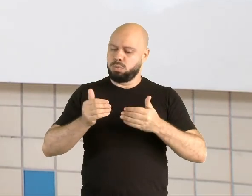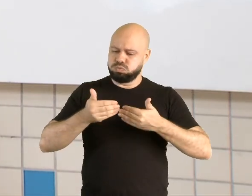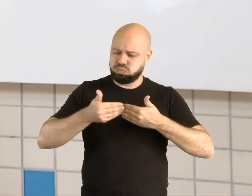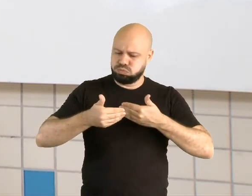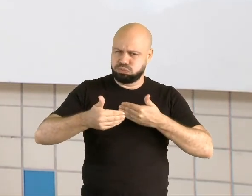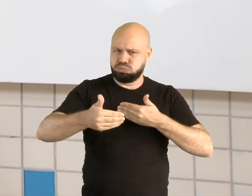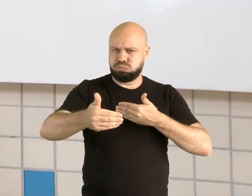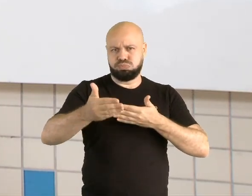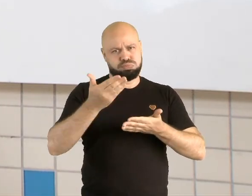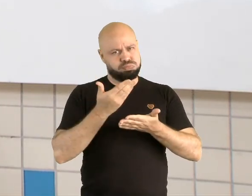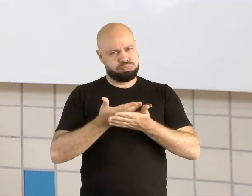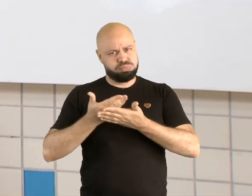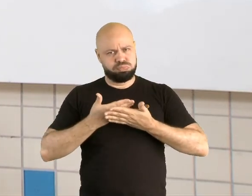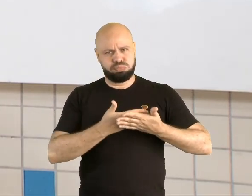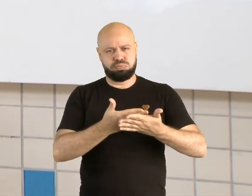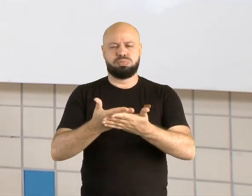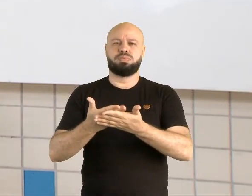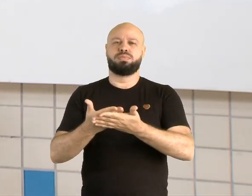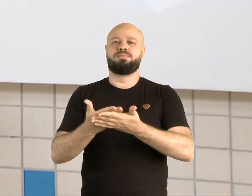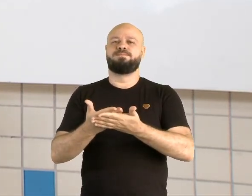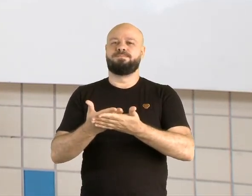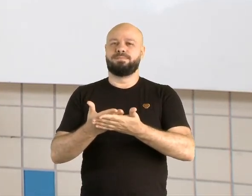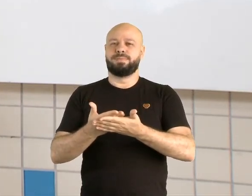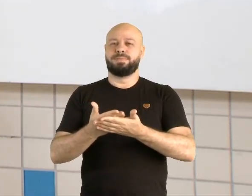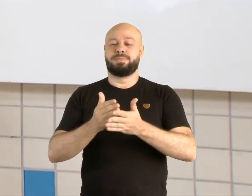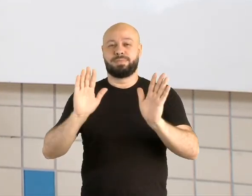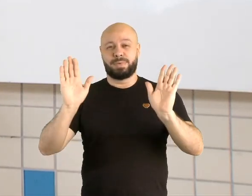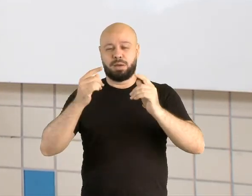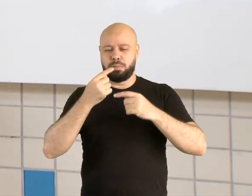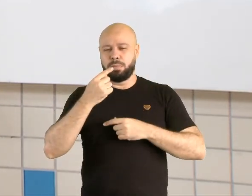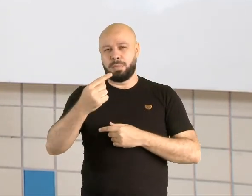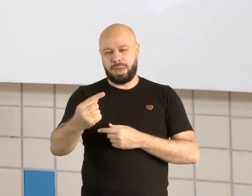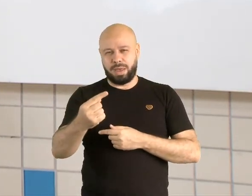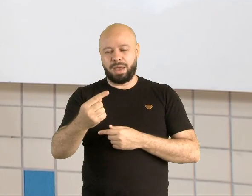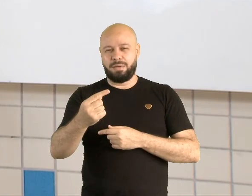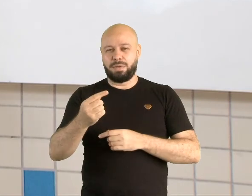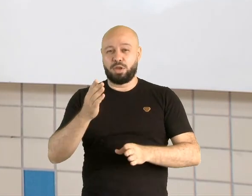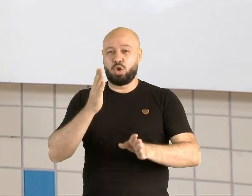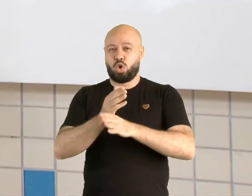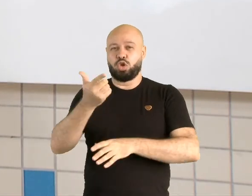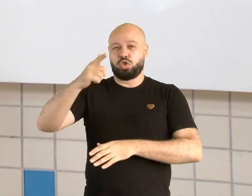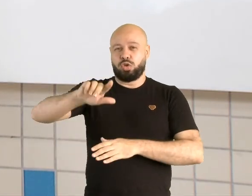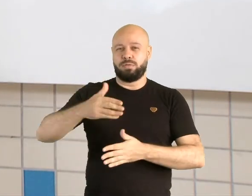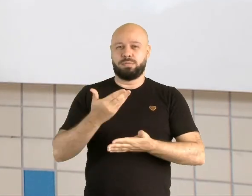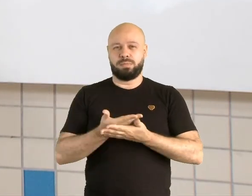essa rotina de estudos e até breve ao nosso próximo encontro.